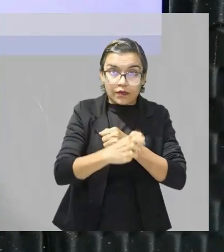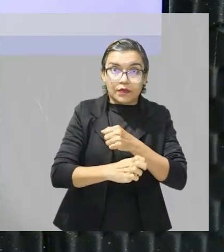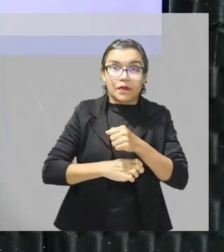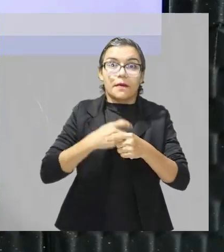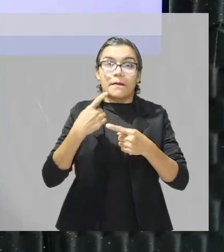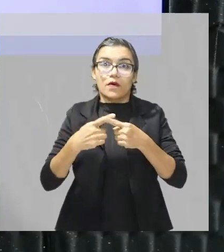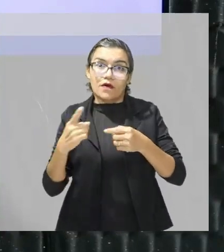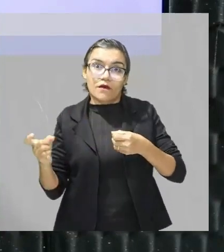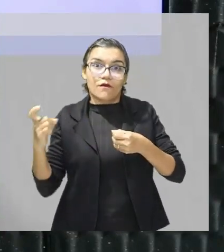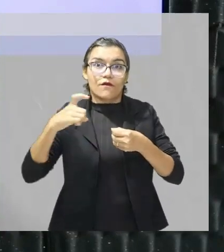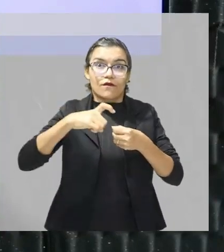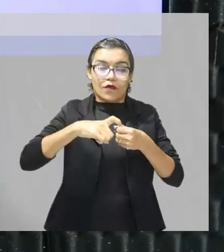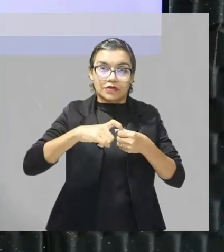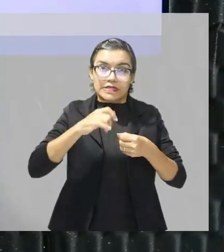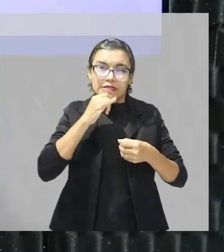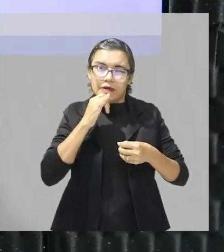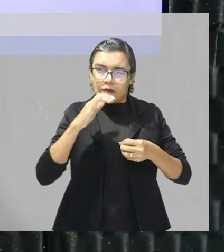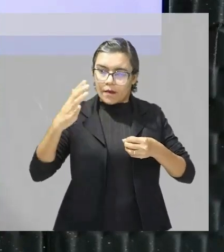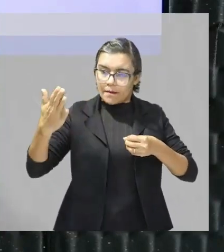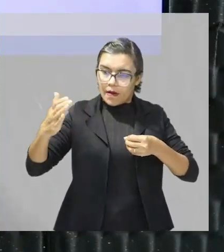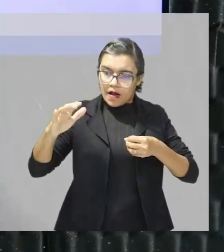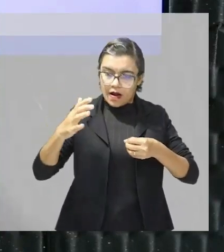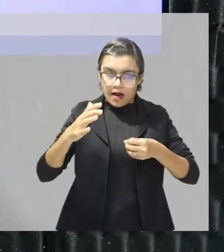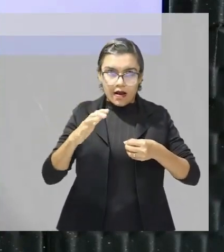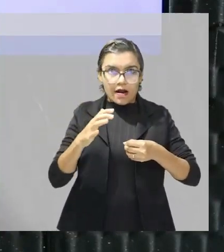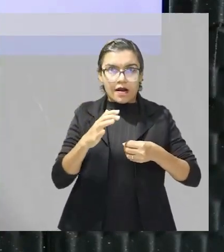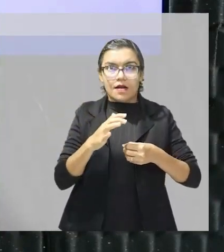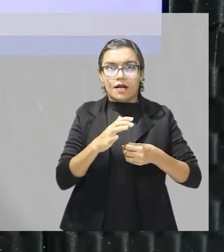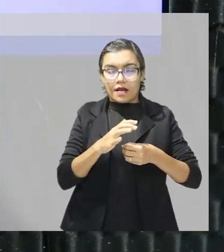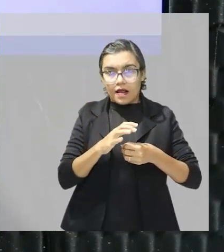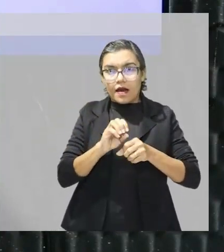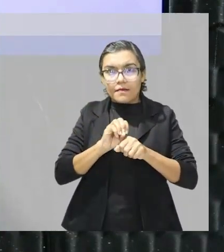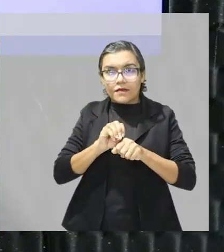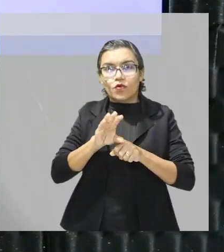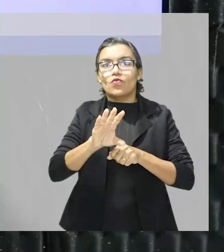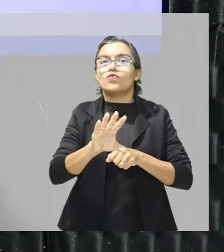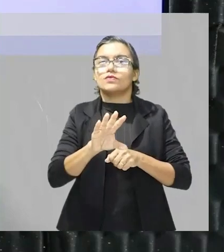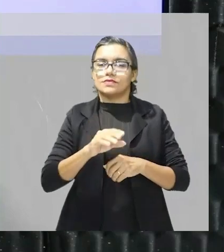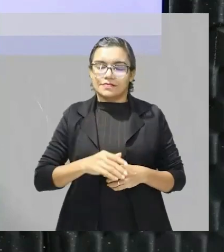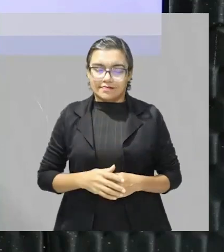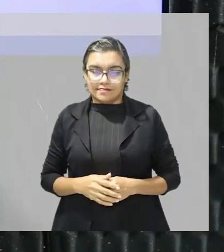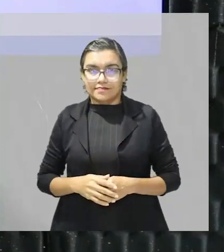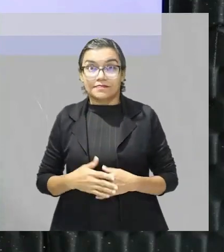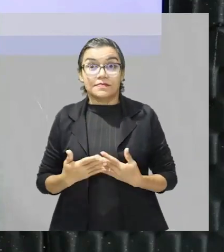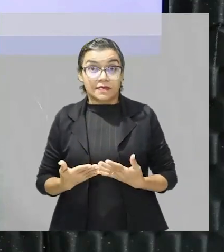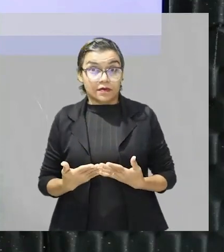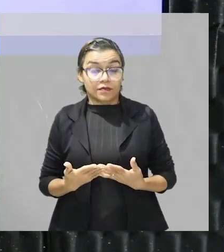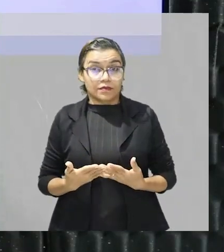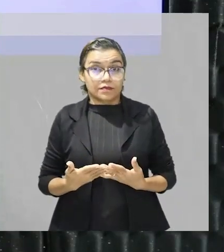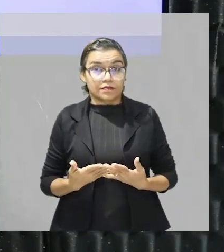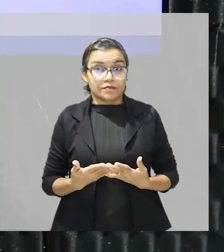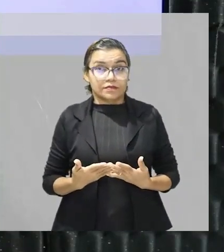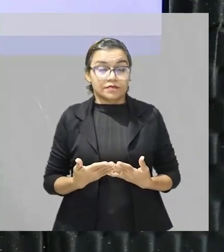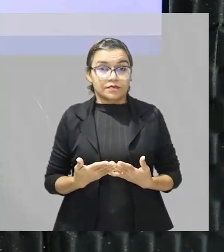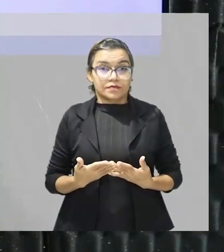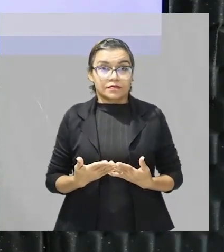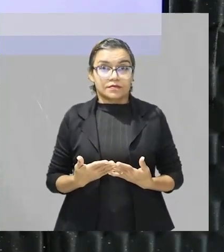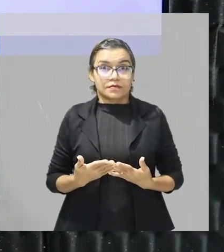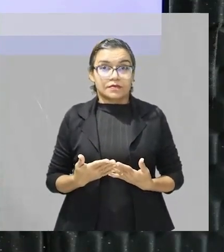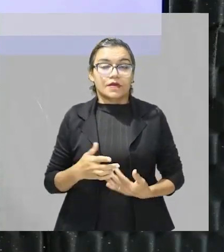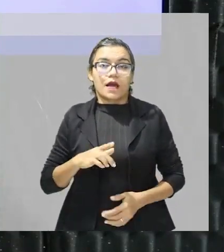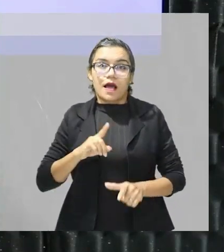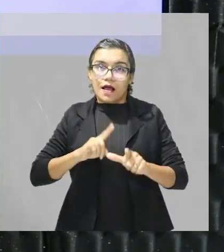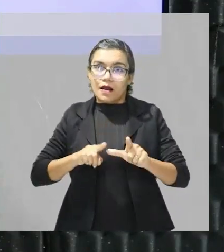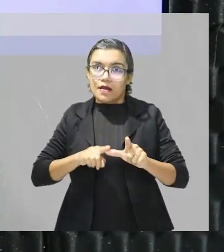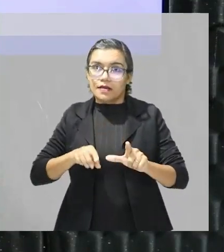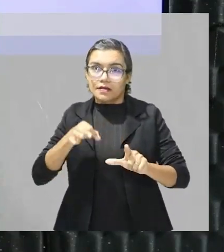retornarem dos níveis mais internos para os níveis mais internos com isso minha alternativa correta